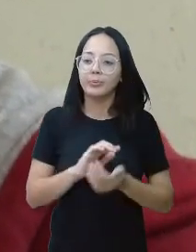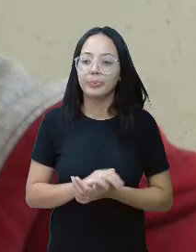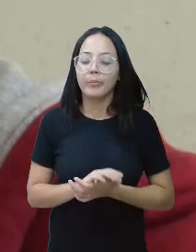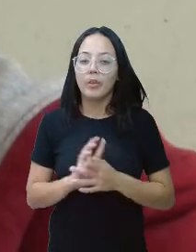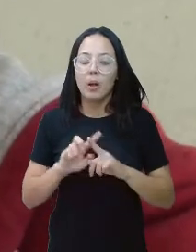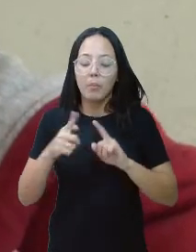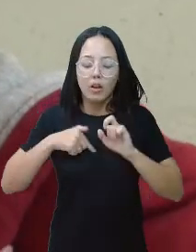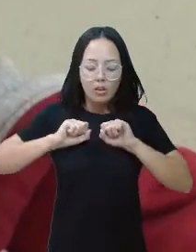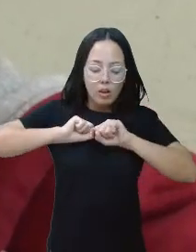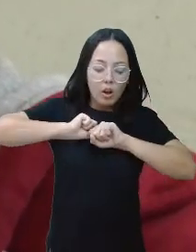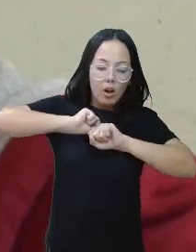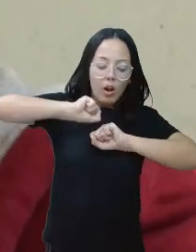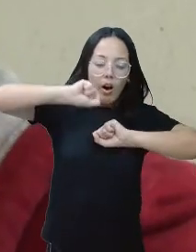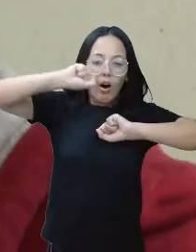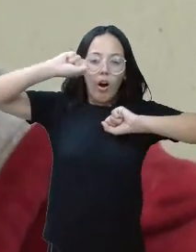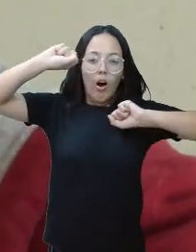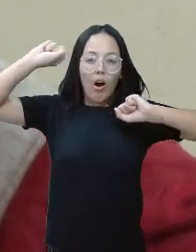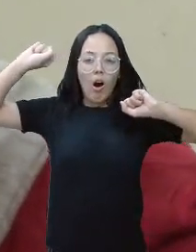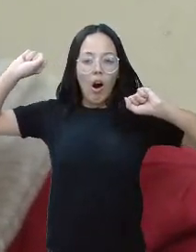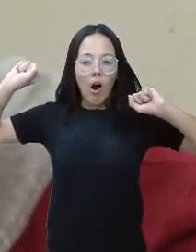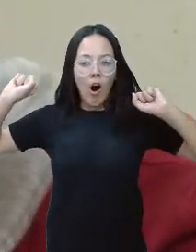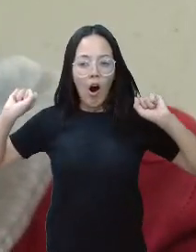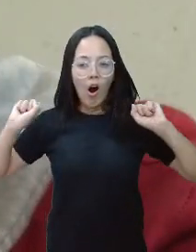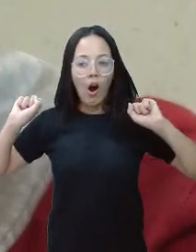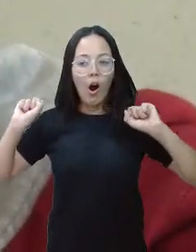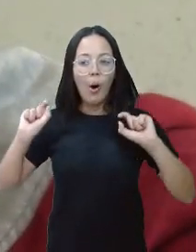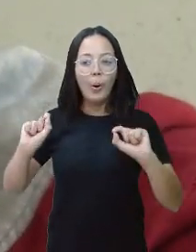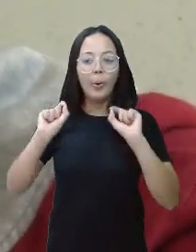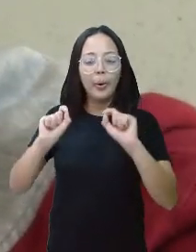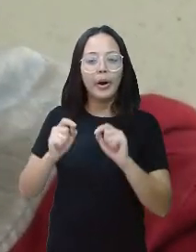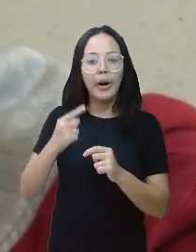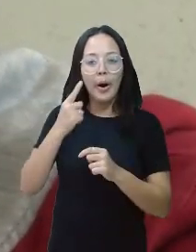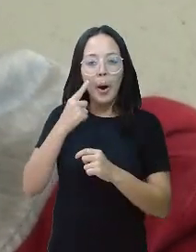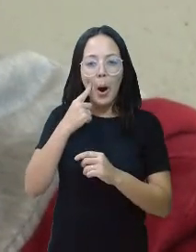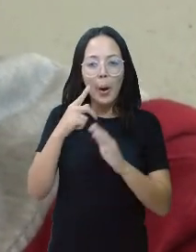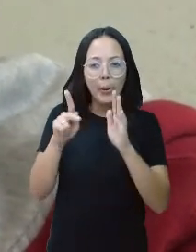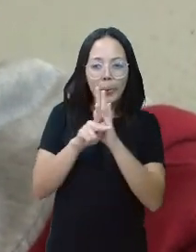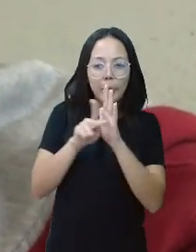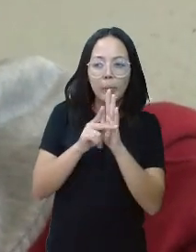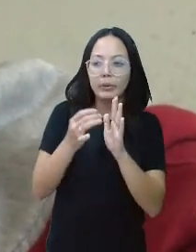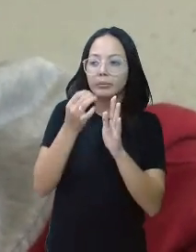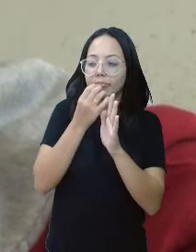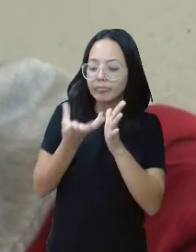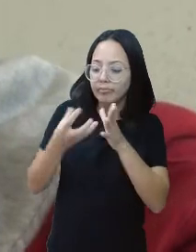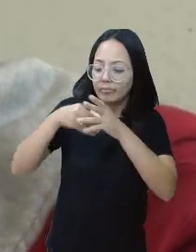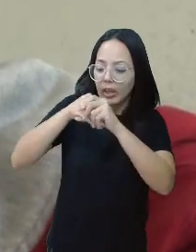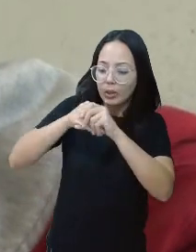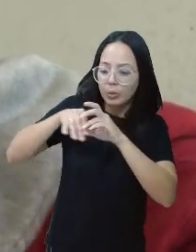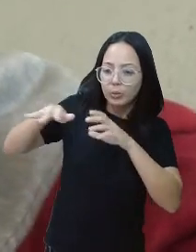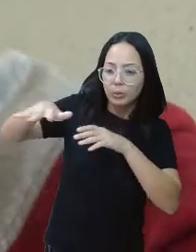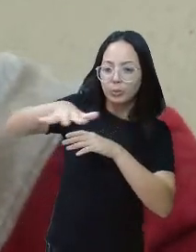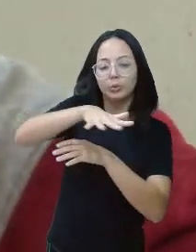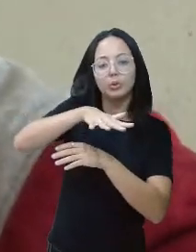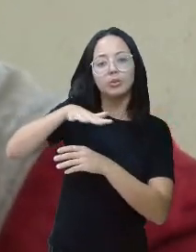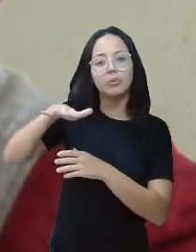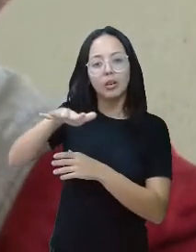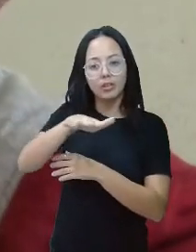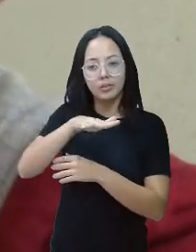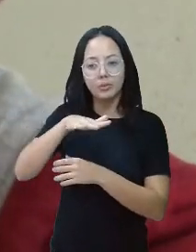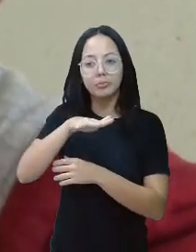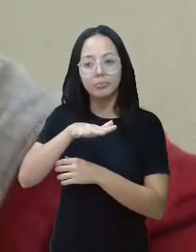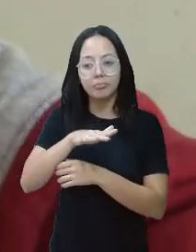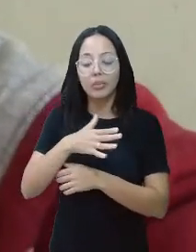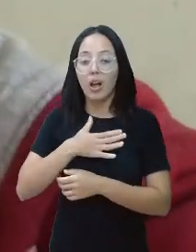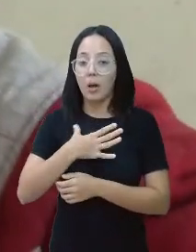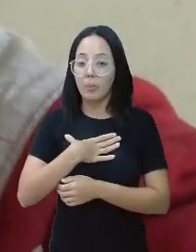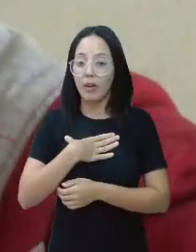Quando despertei, o astro-rei deslizava no espaço. A